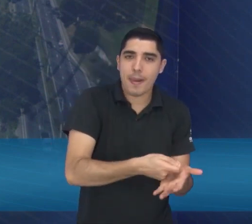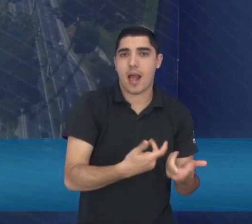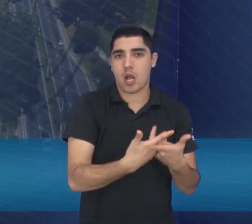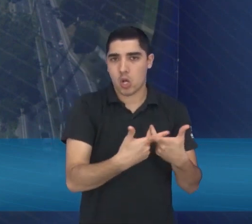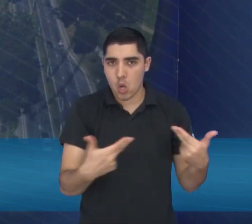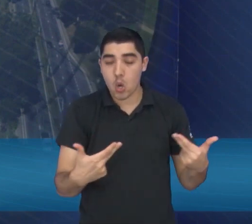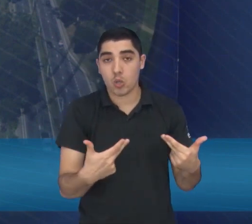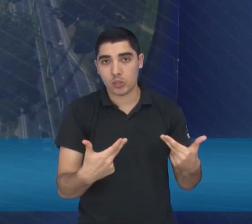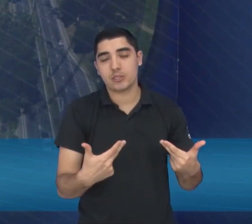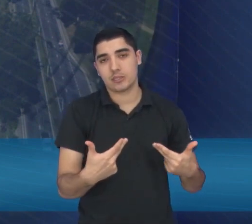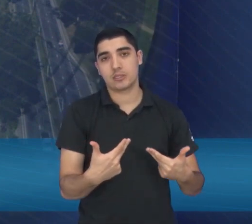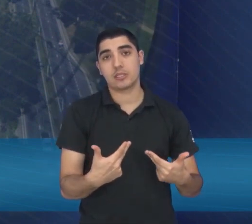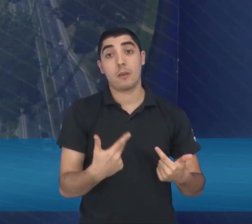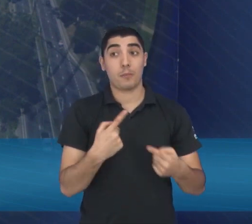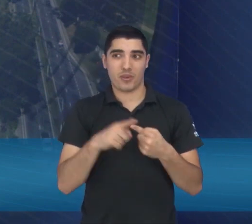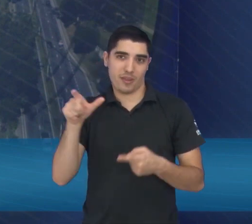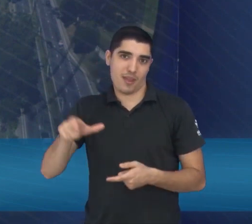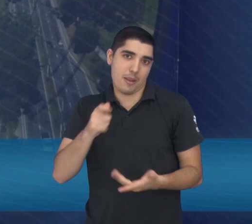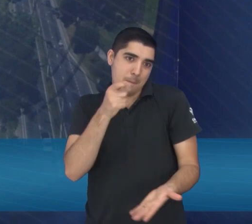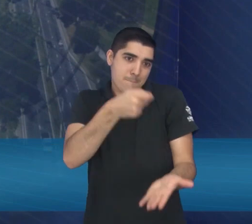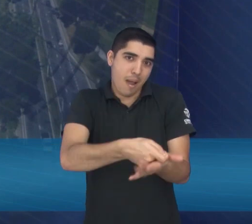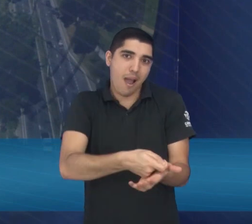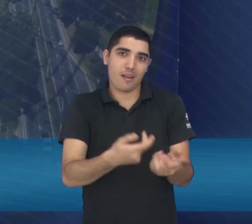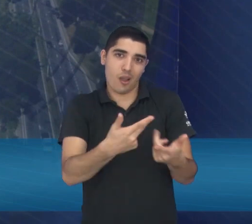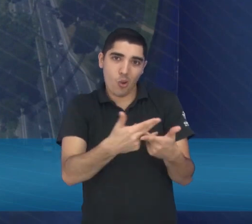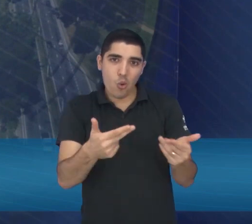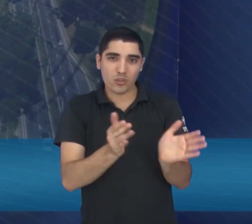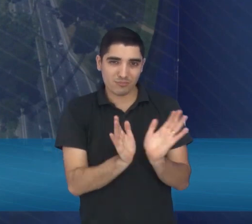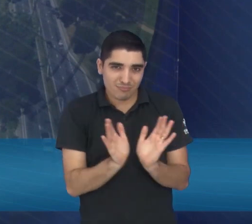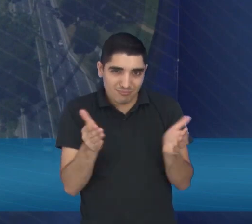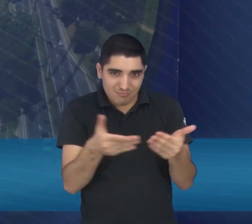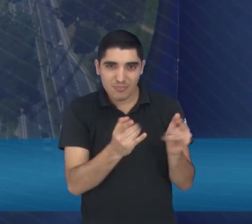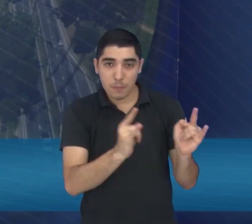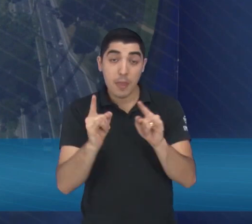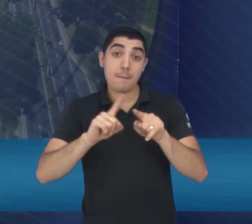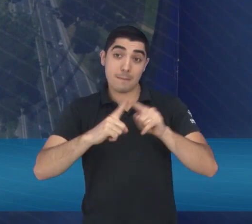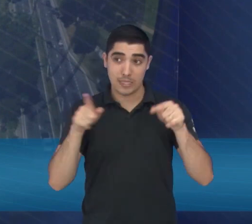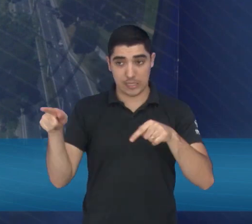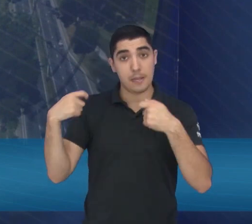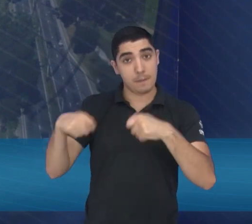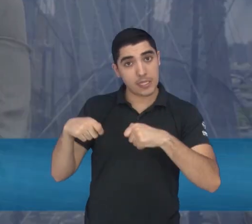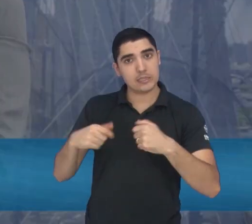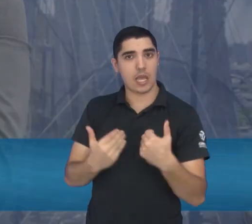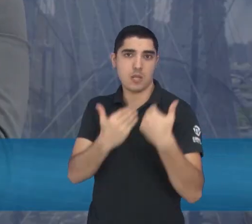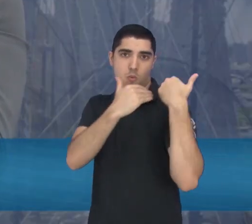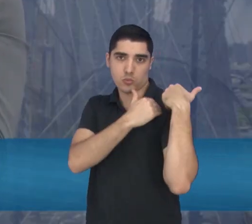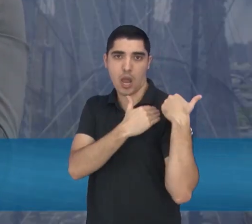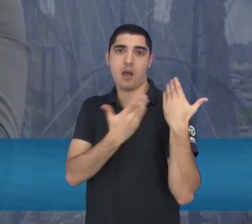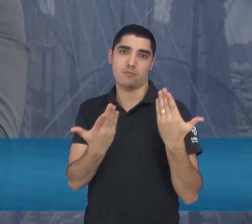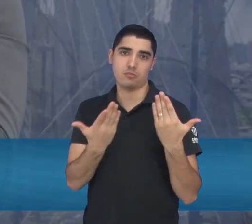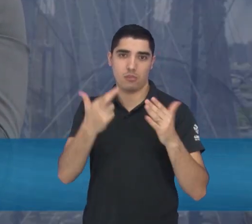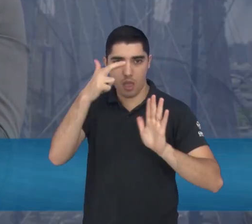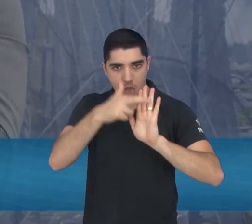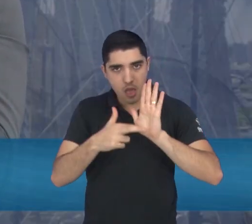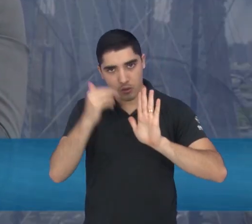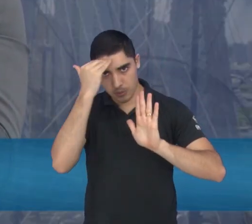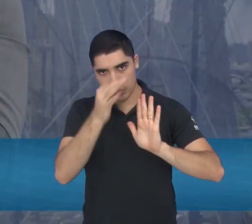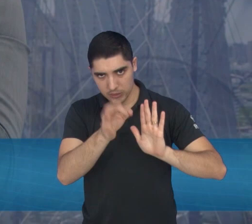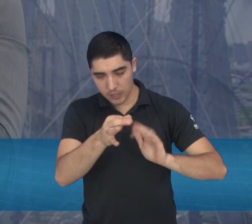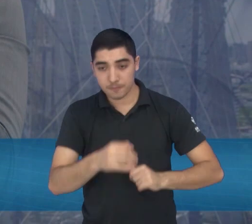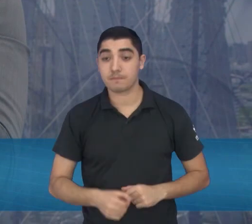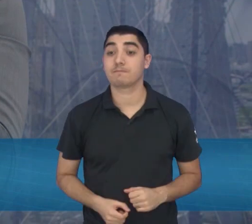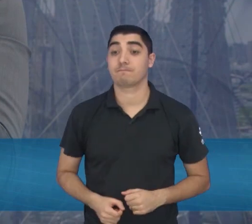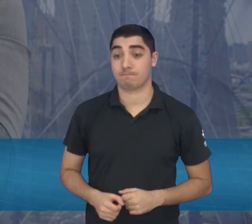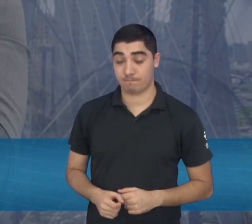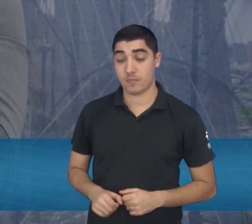depois, né? Ele está ali pagando o morador, mas ele tem de cumprir alguns requisitos também. O que é importante, primeiramente, é o